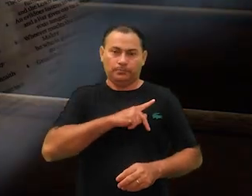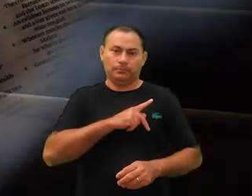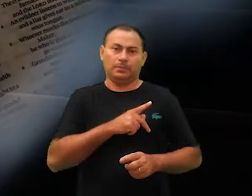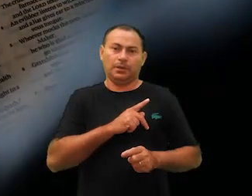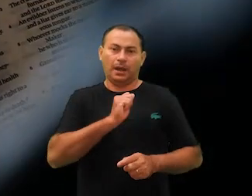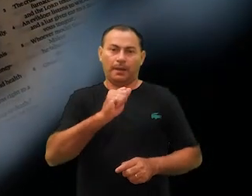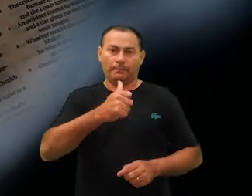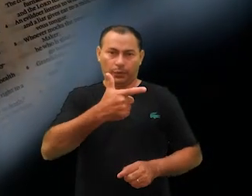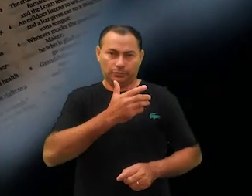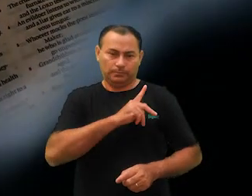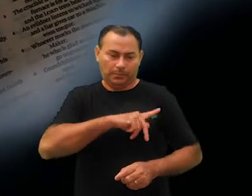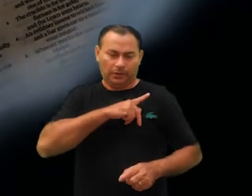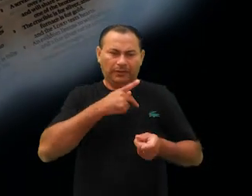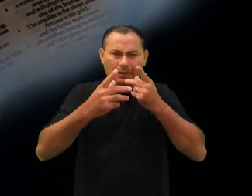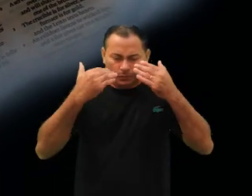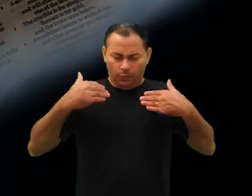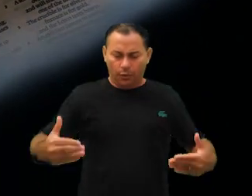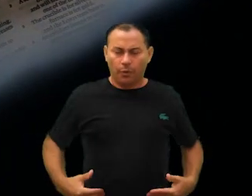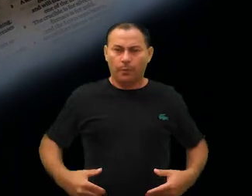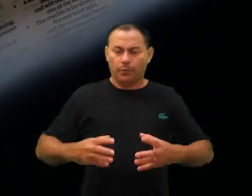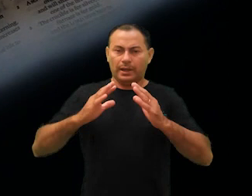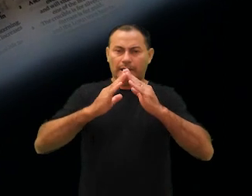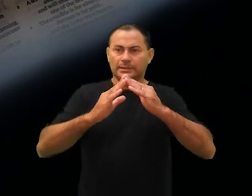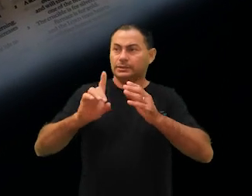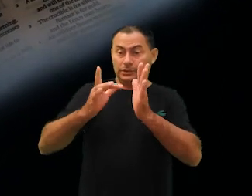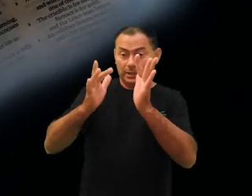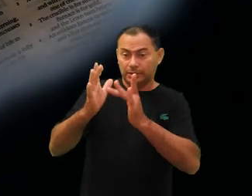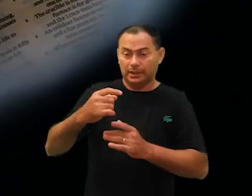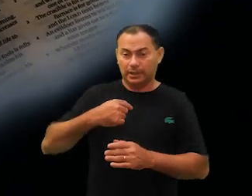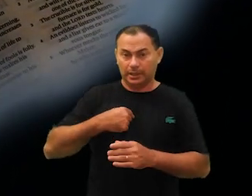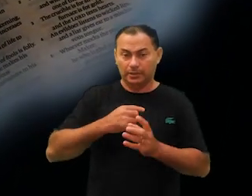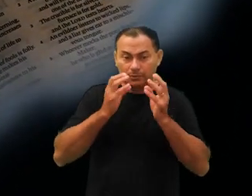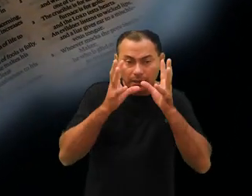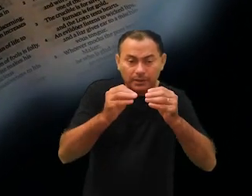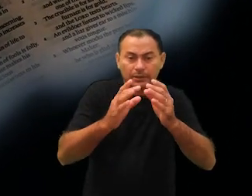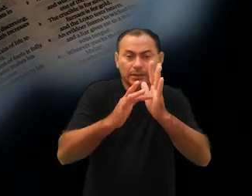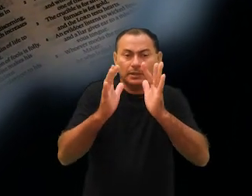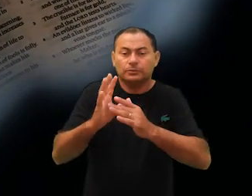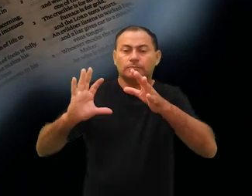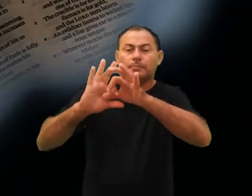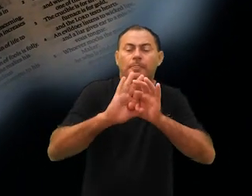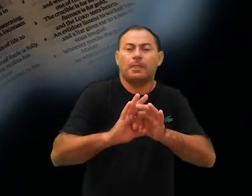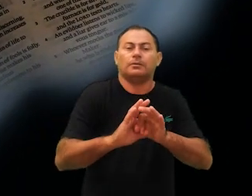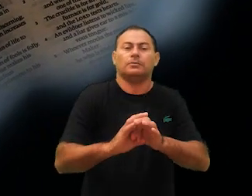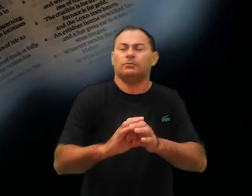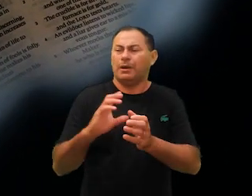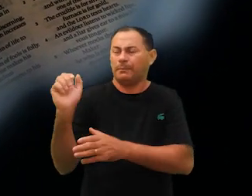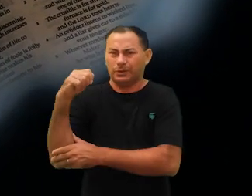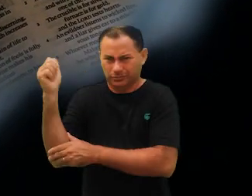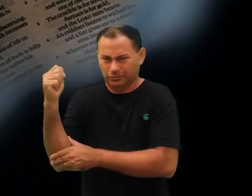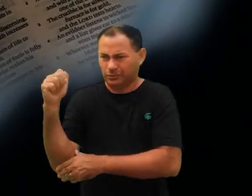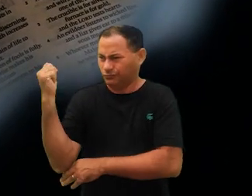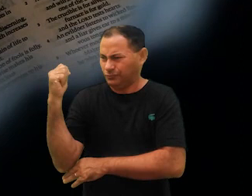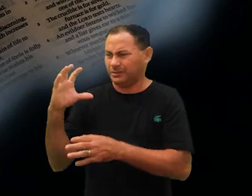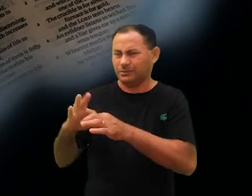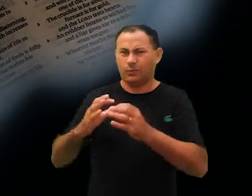escreveu: vocês não sabem que os seus corpos são membros de Cristo? Tomarei eu os membros de Cristo e os unirei a uma prostituta?